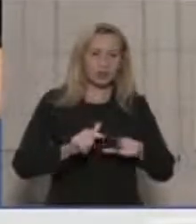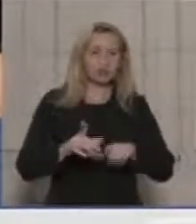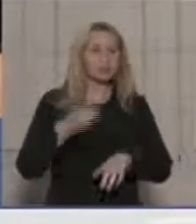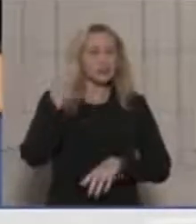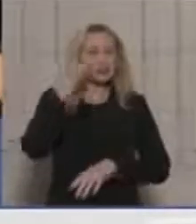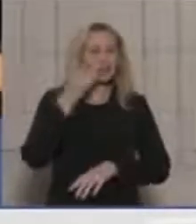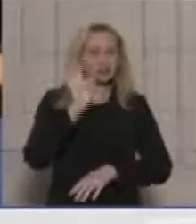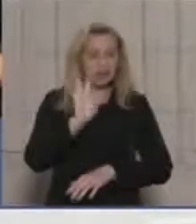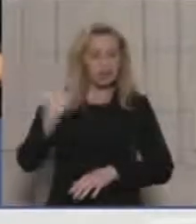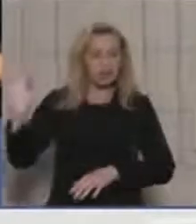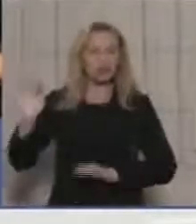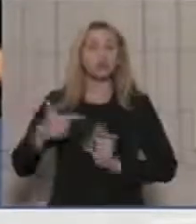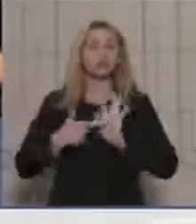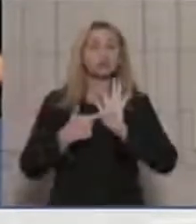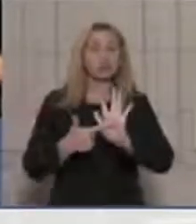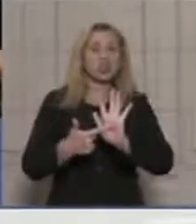revelaram